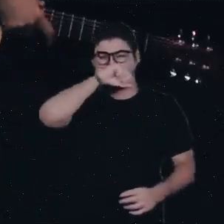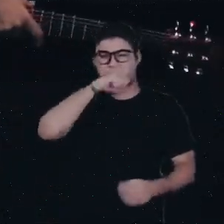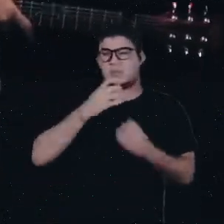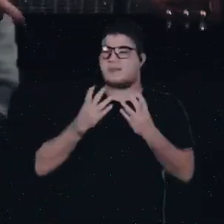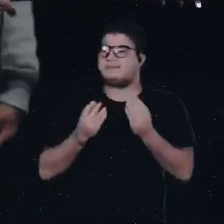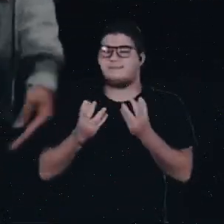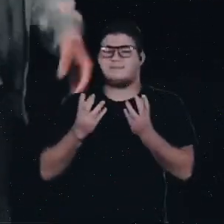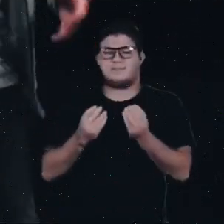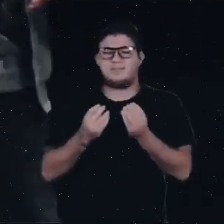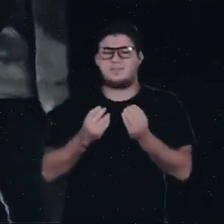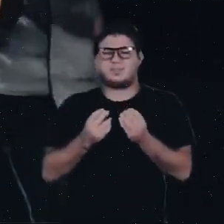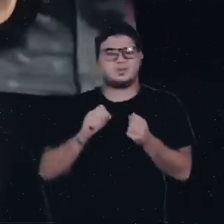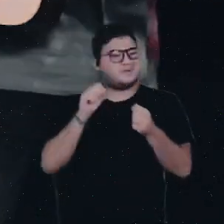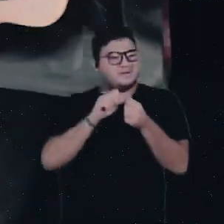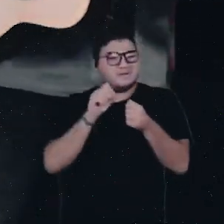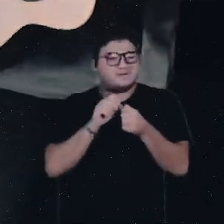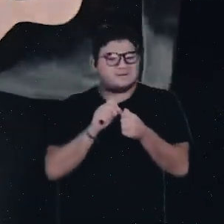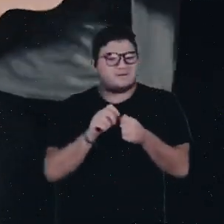que não agem dessa forma.